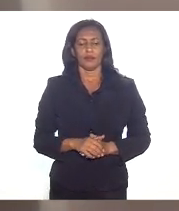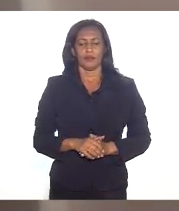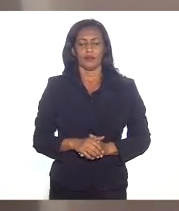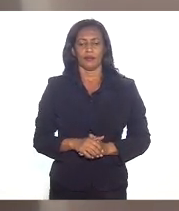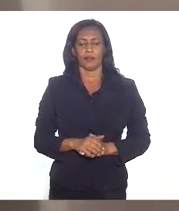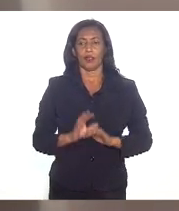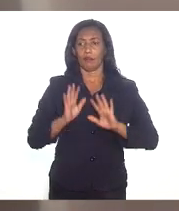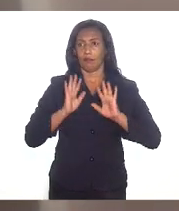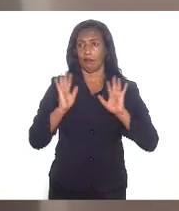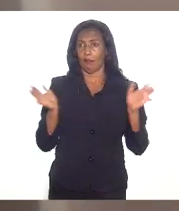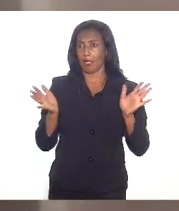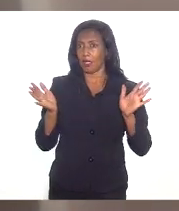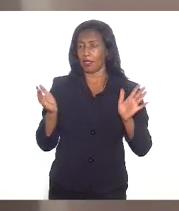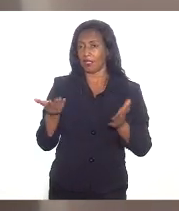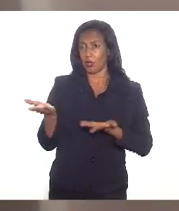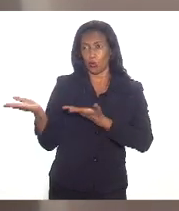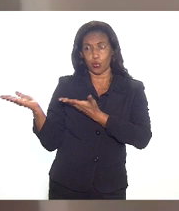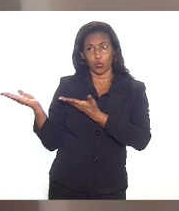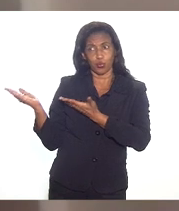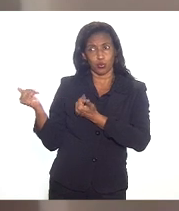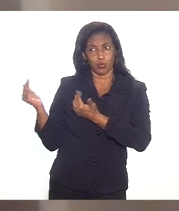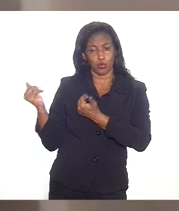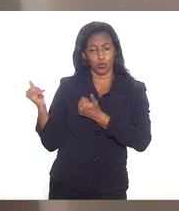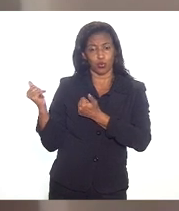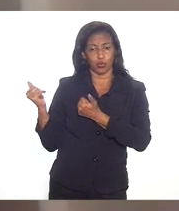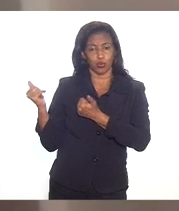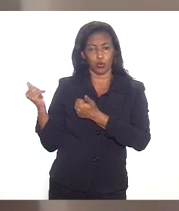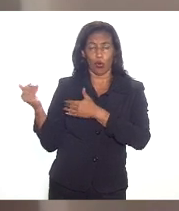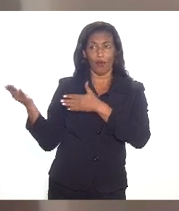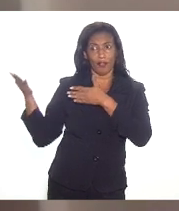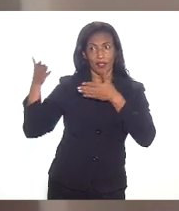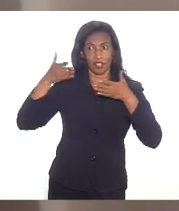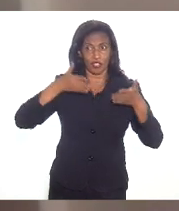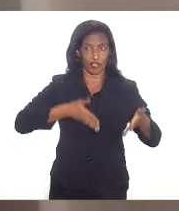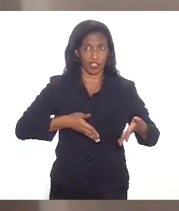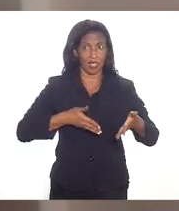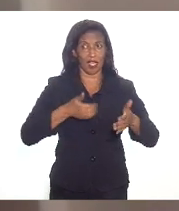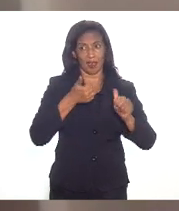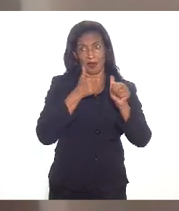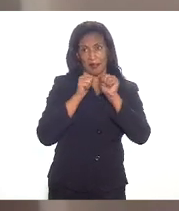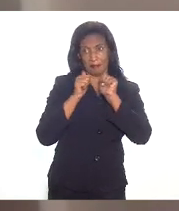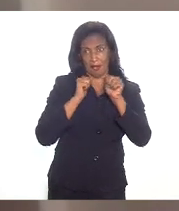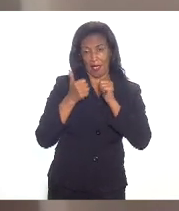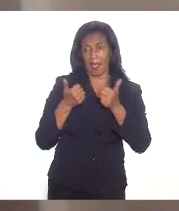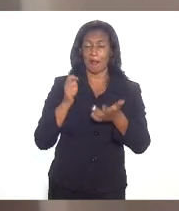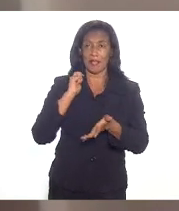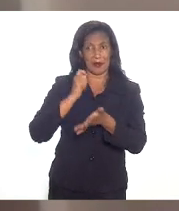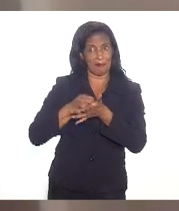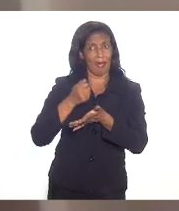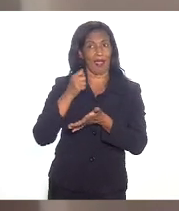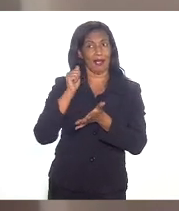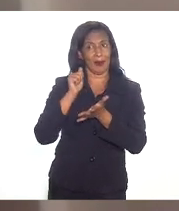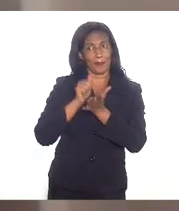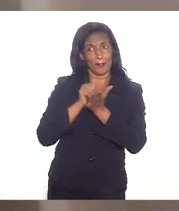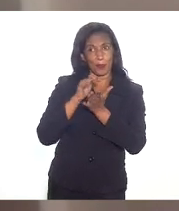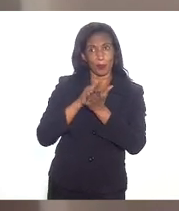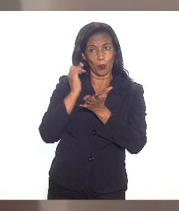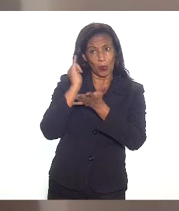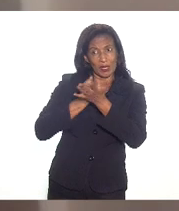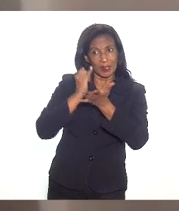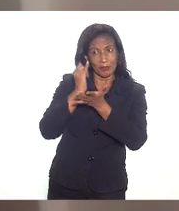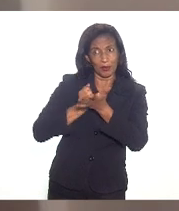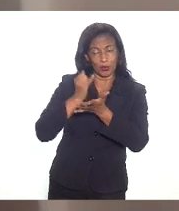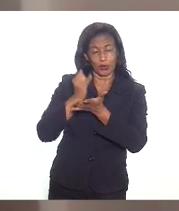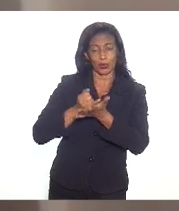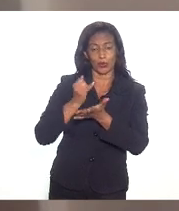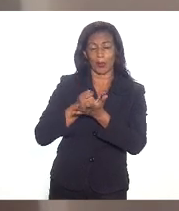Mas o fato é que a garotada que vem é uma garotada que toma basicamente cerveja paga ICMS, né? Não paga ISS, e essa é